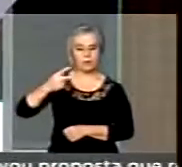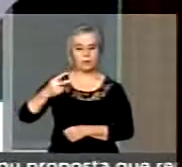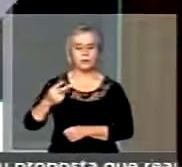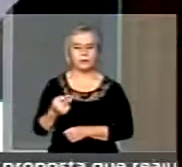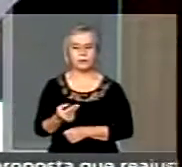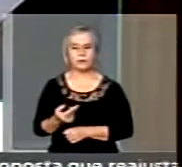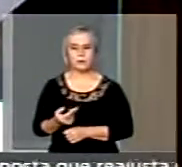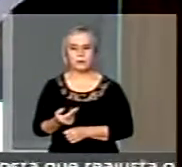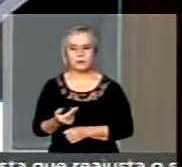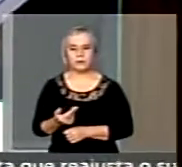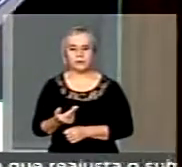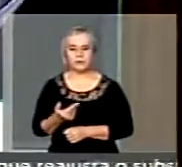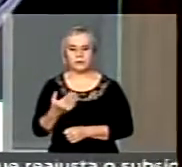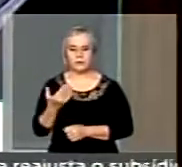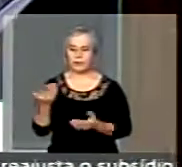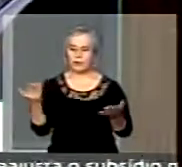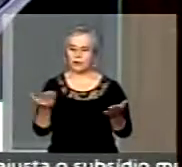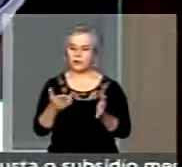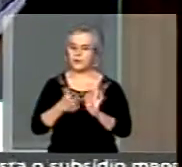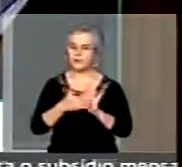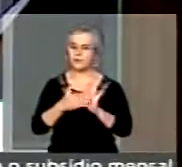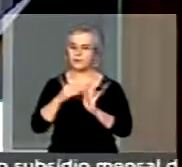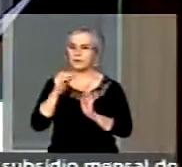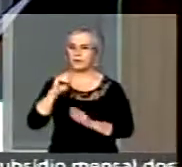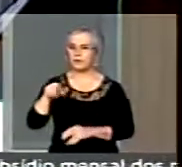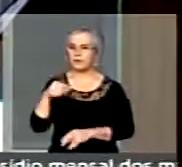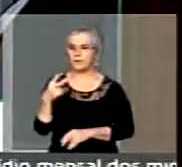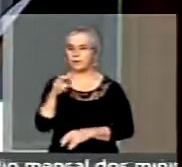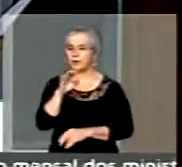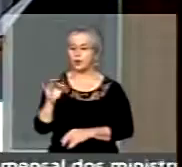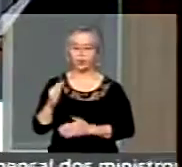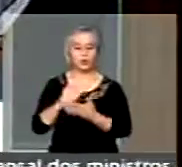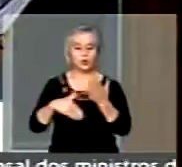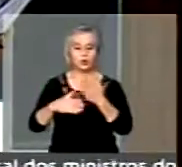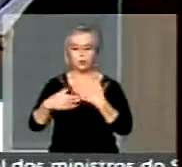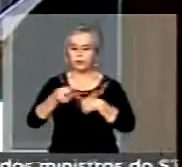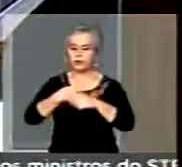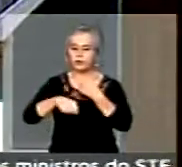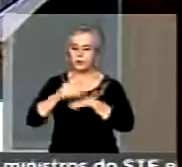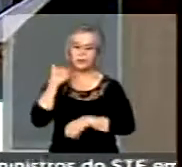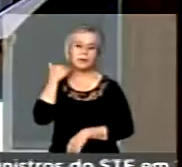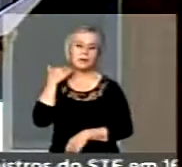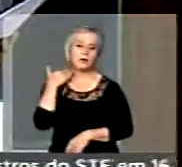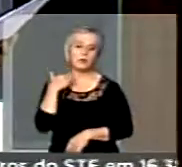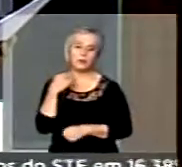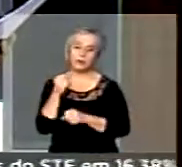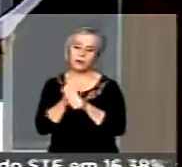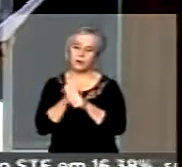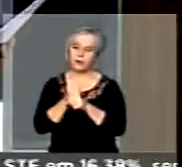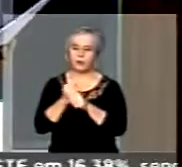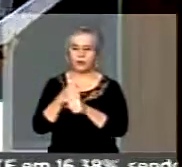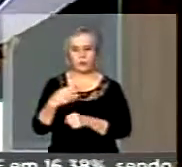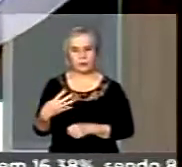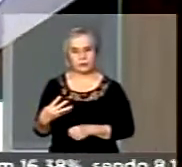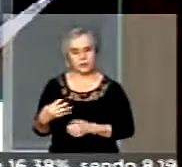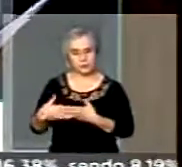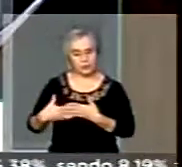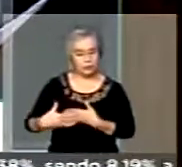é uma alíquota de 0,2% sobre todas as transações bancárias por um período de 4